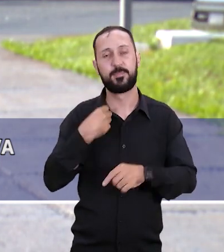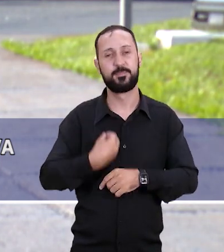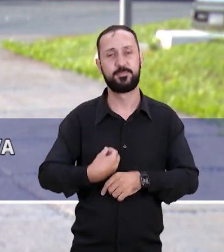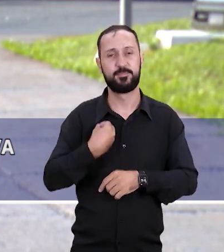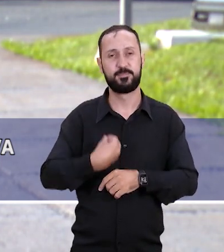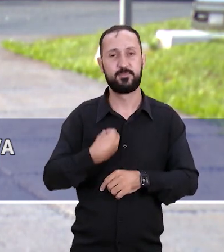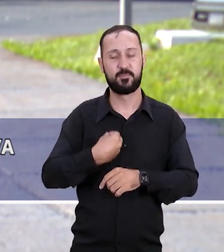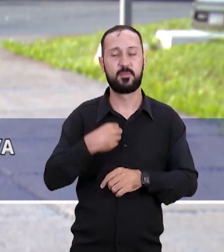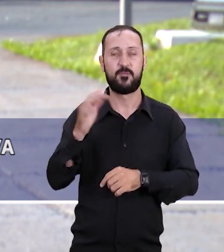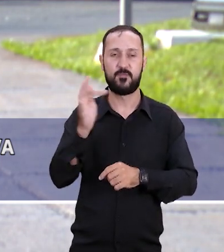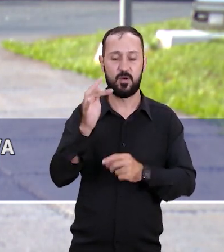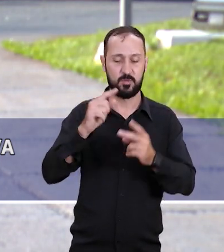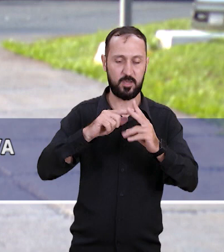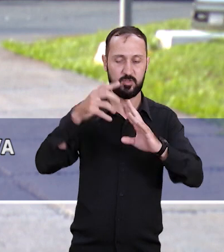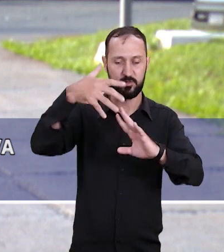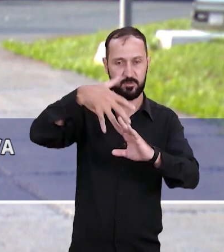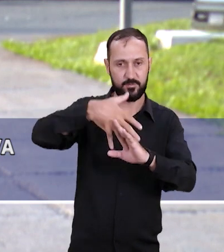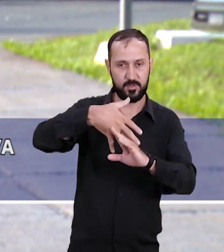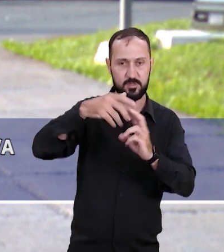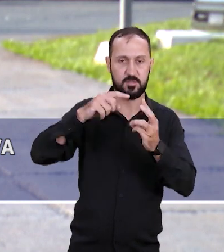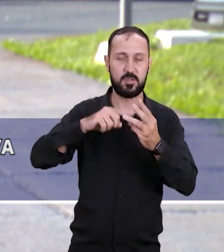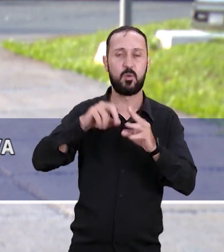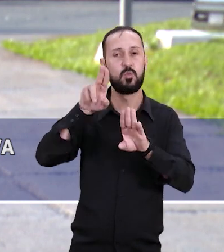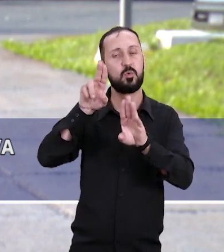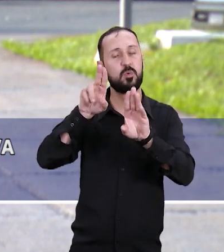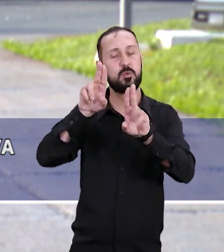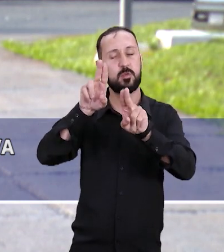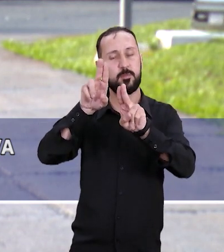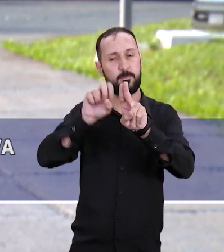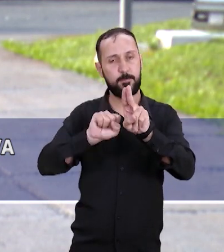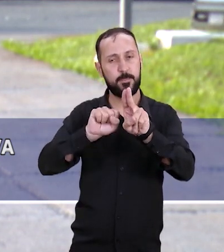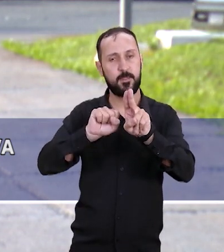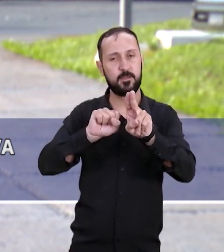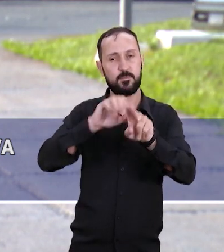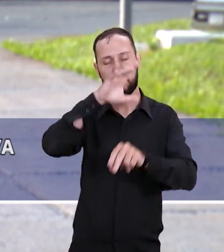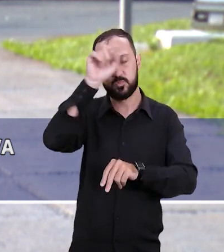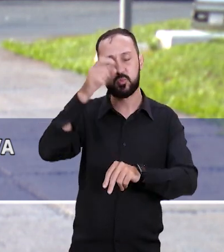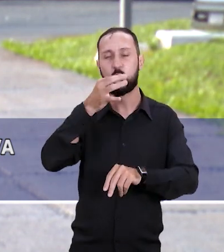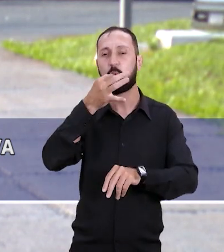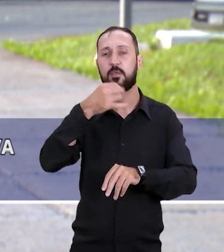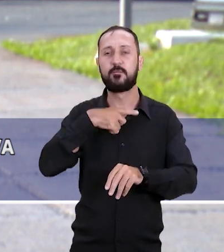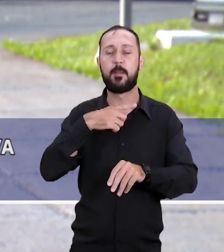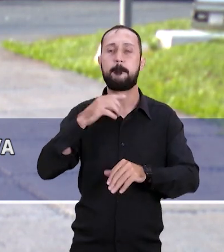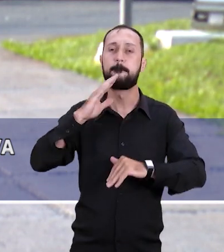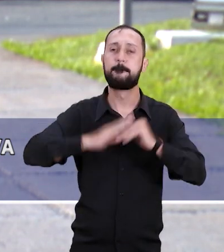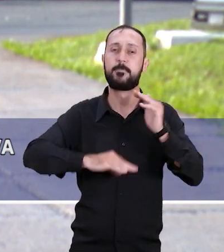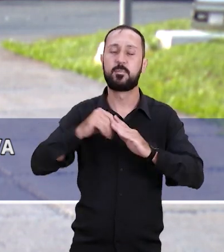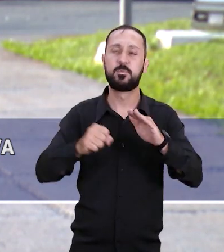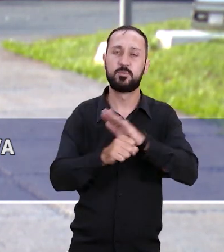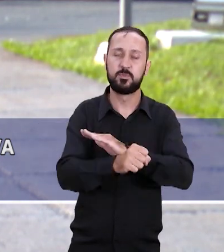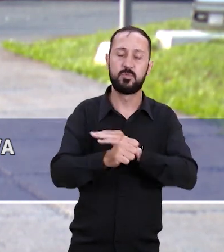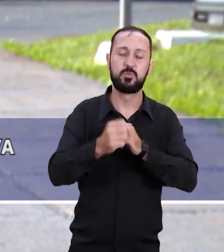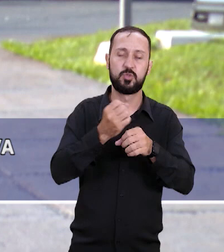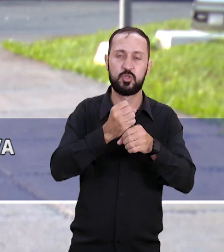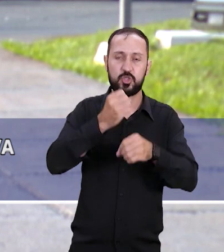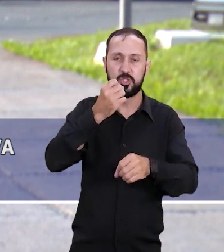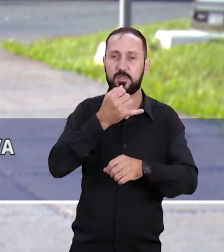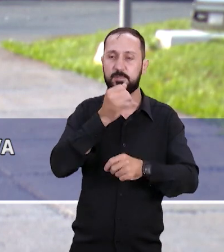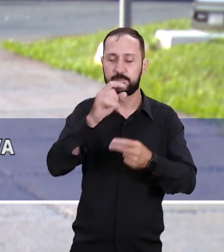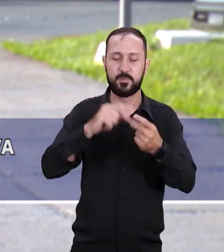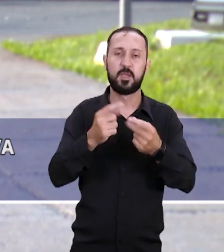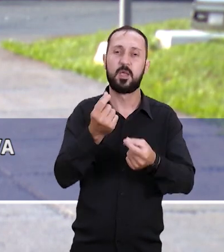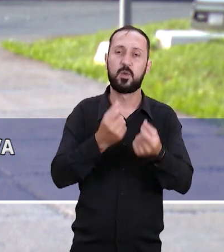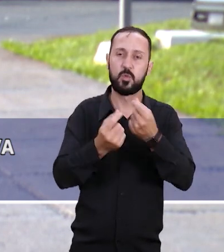concessionária e também com a participação das universidades Federal e Estadual de Mato Grosso do Sul, que indicarão profissionais de